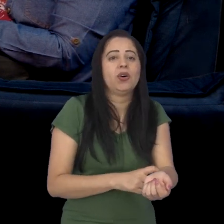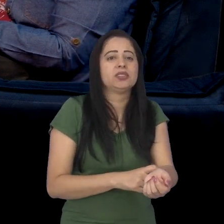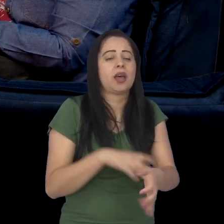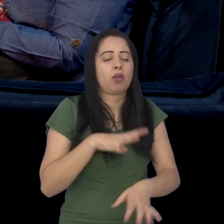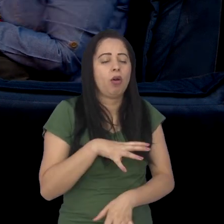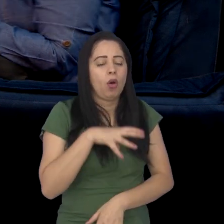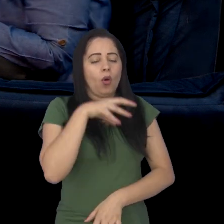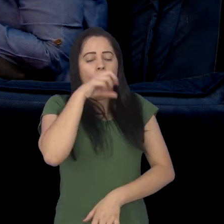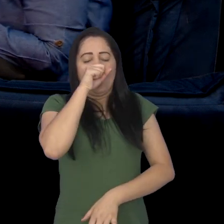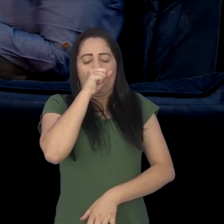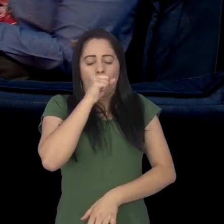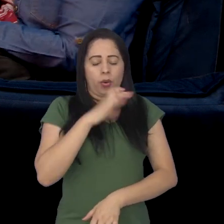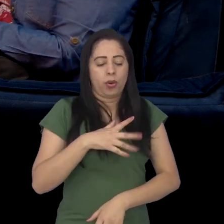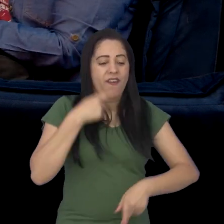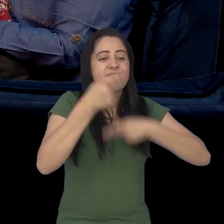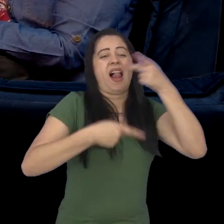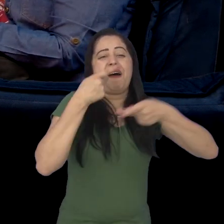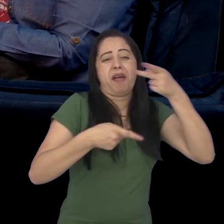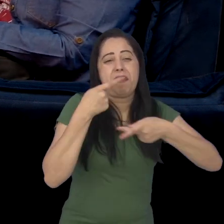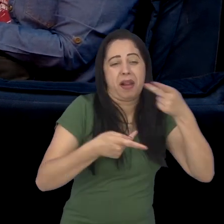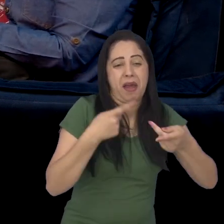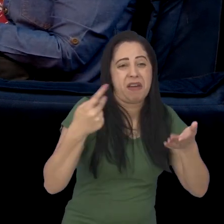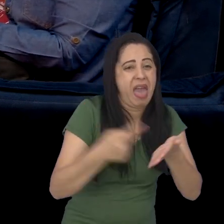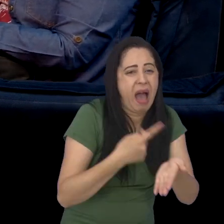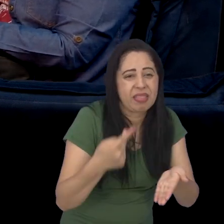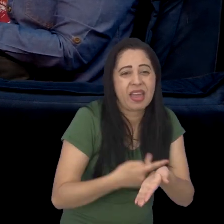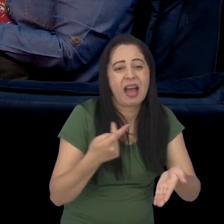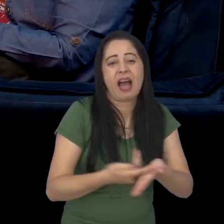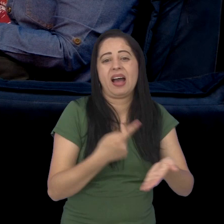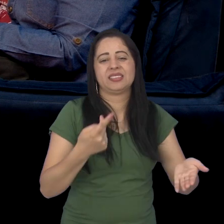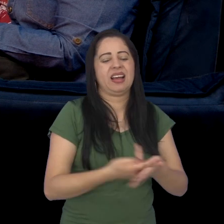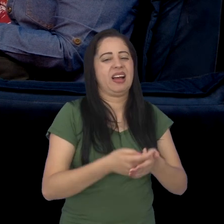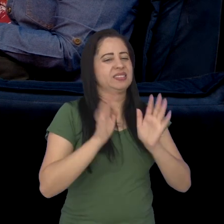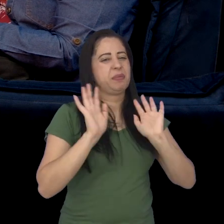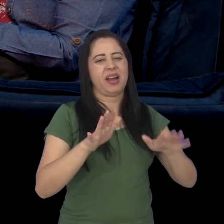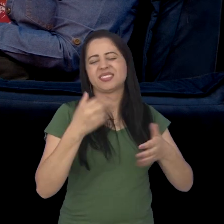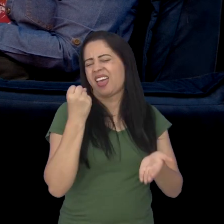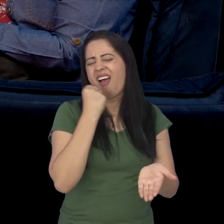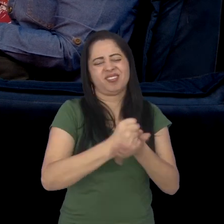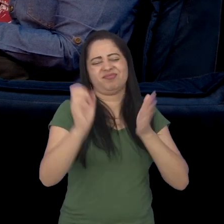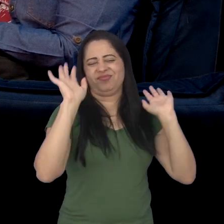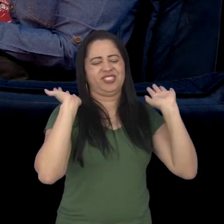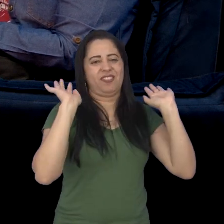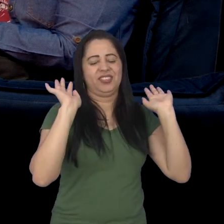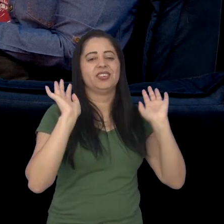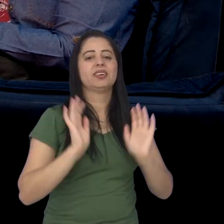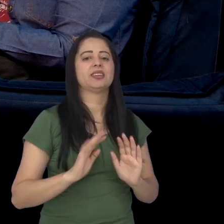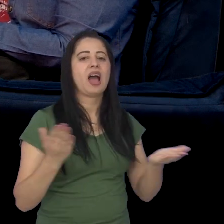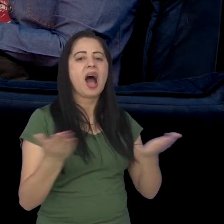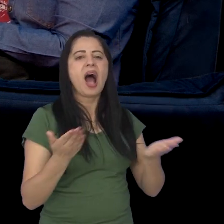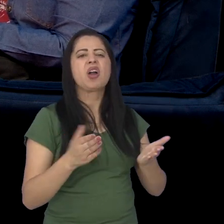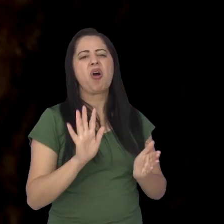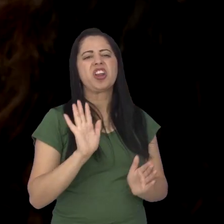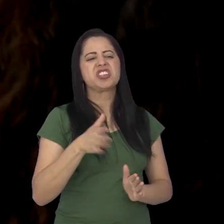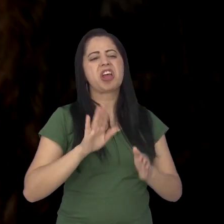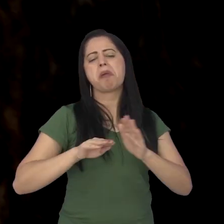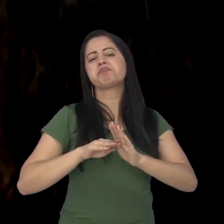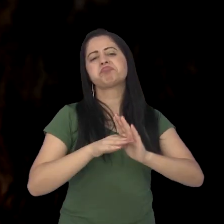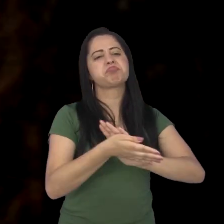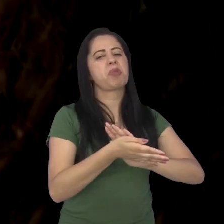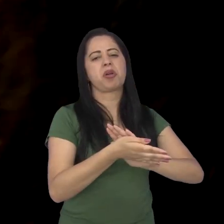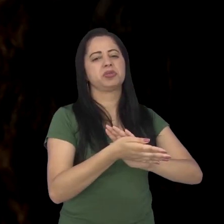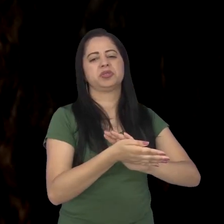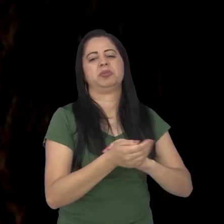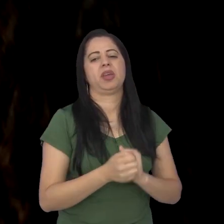barriga, com tremedeira, gaguejava bastante. Respirava fundo, falava um monte de coisa errada, mas aí acabava